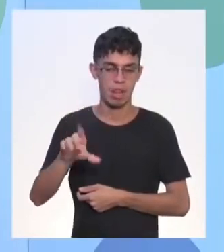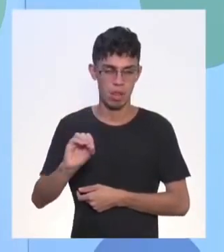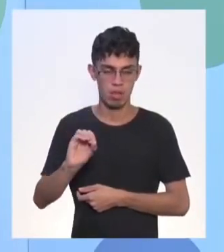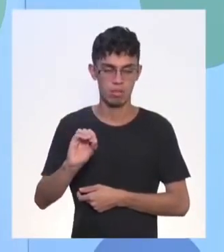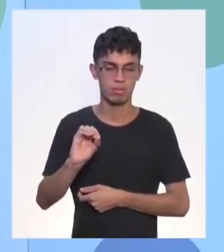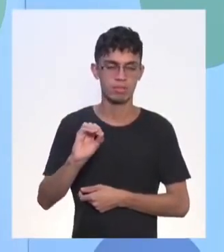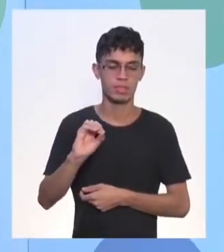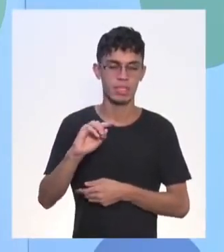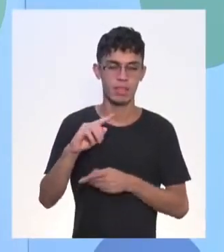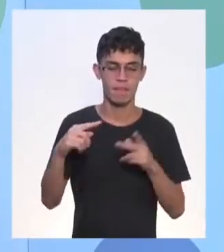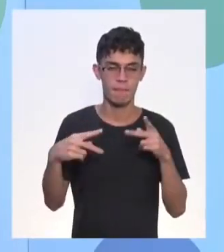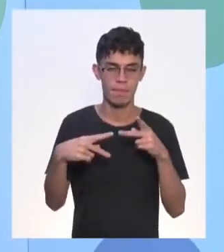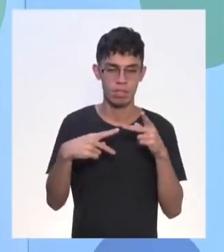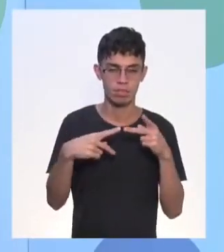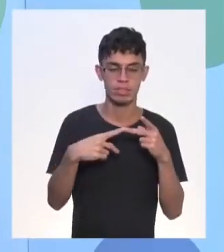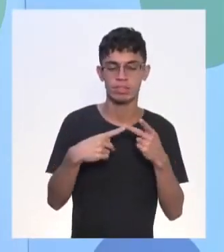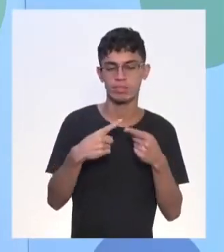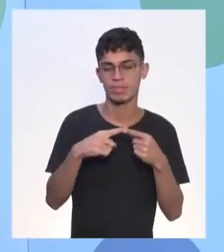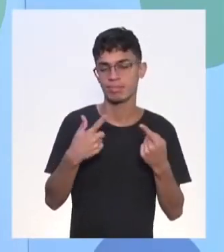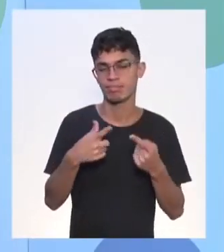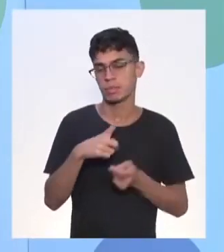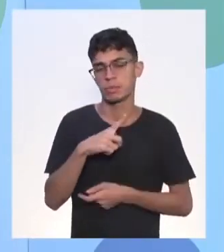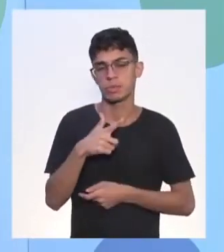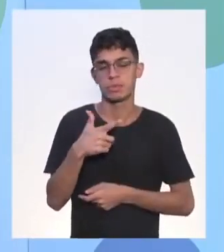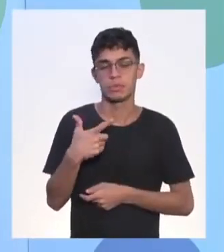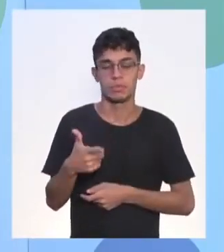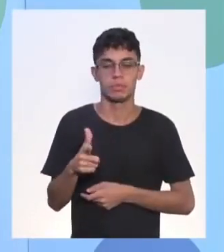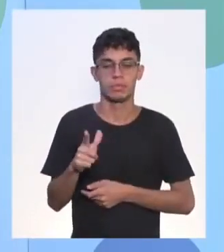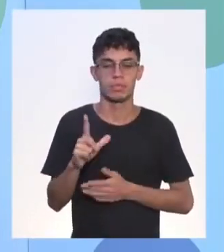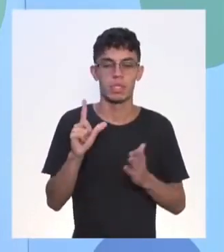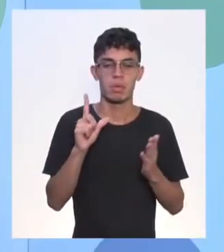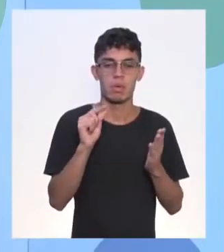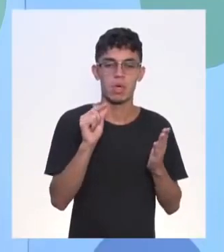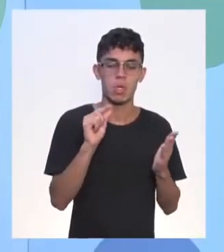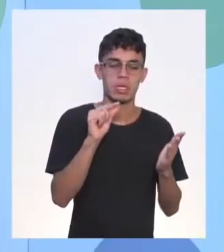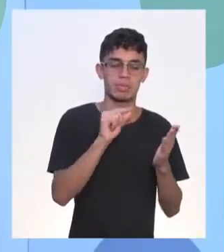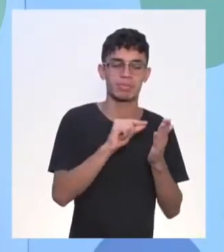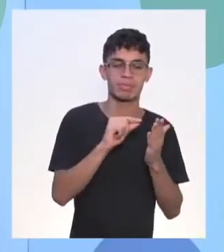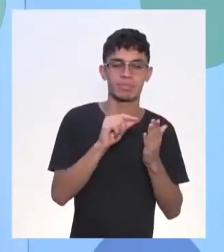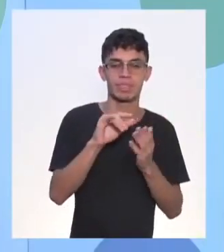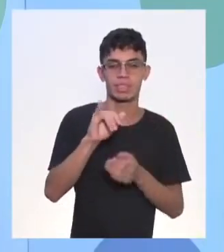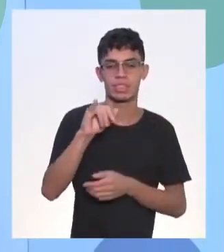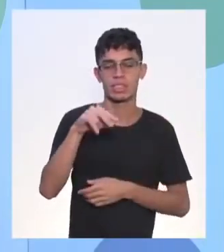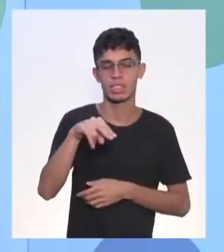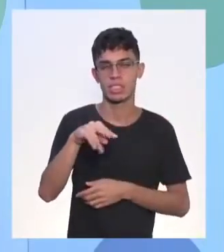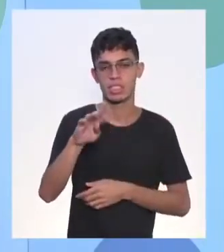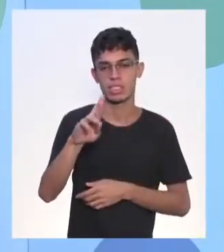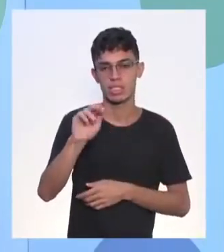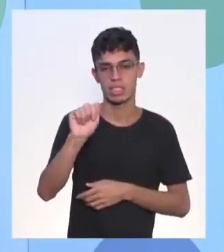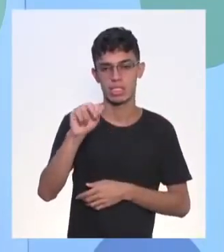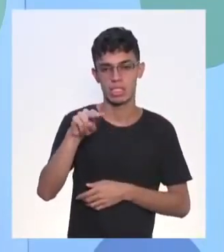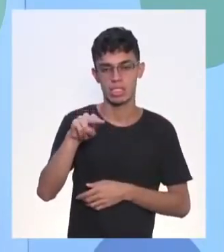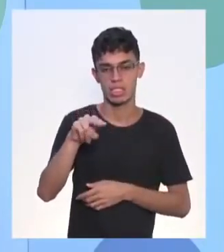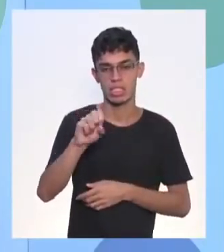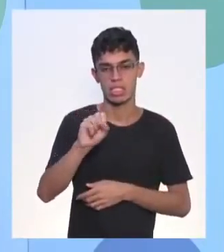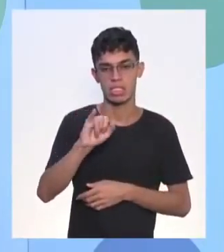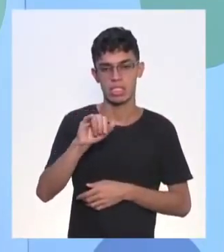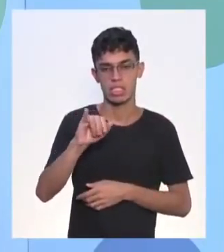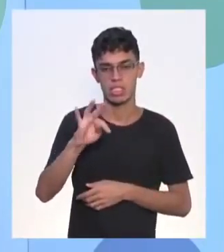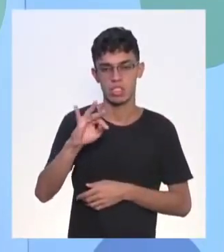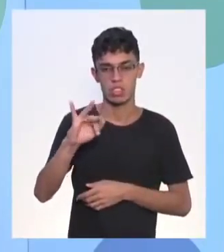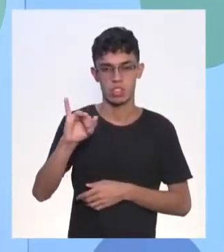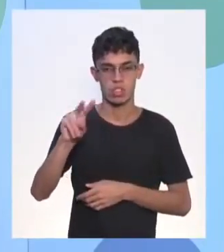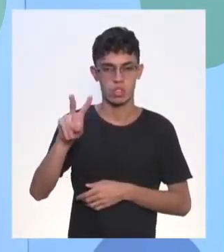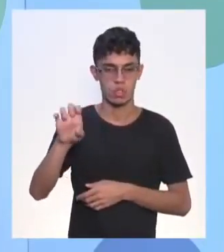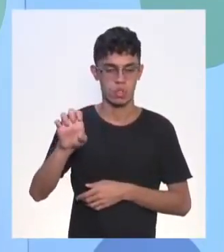com a preposição, mas não é complemento do verbo rolavam, já que o verbo rolavam é intransitivo, foi uma falha. Ok, gente? Marquem aí no